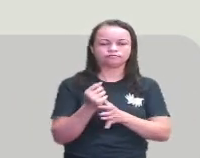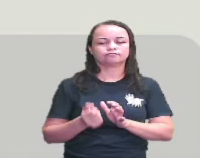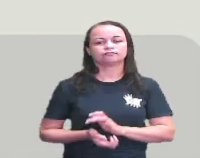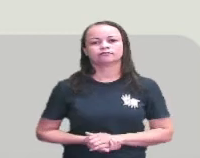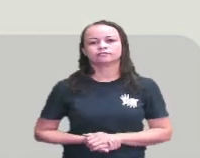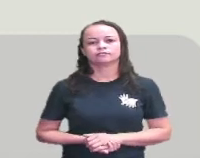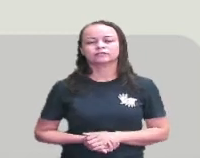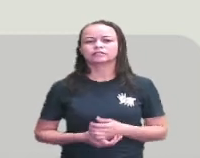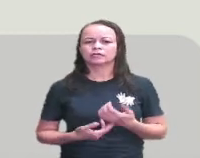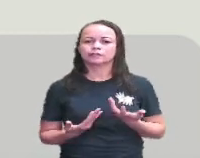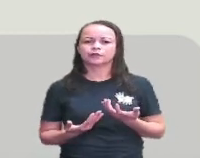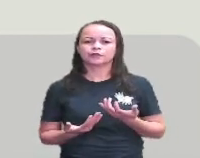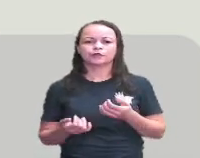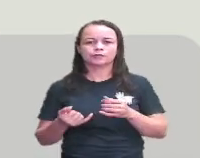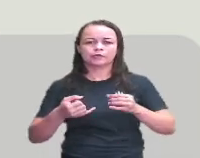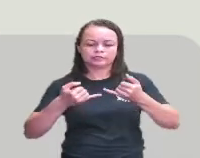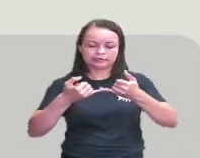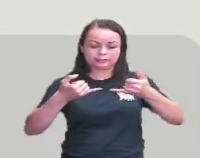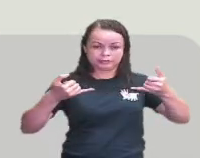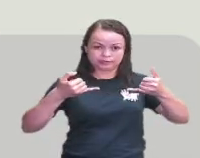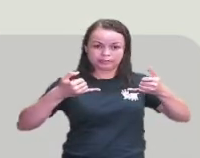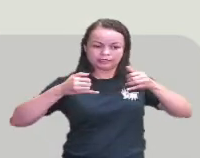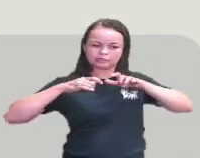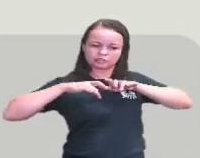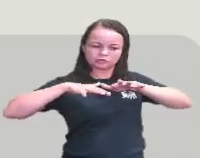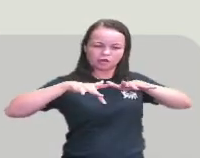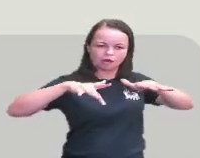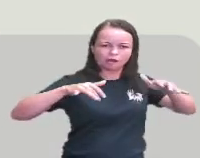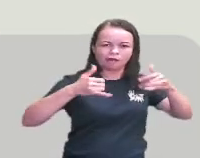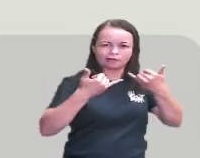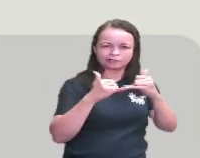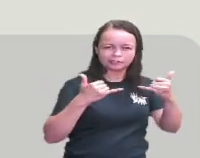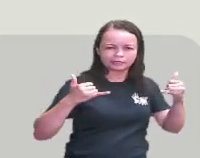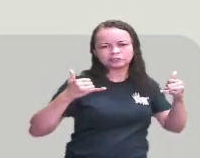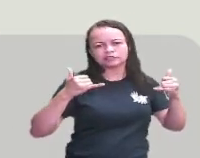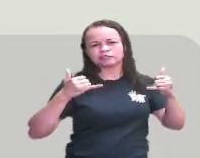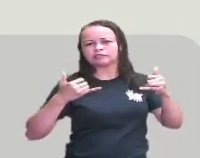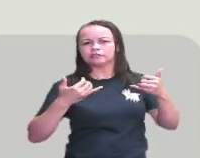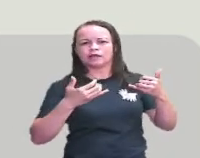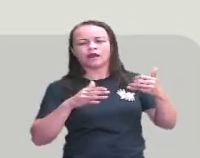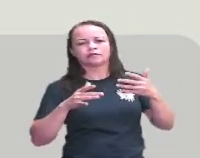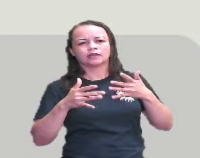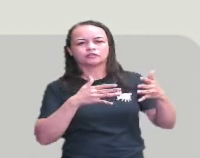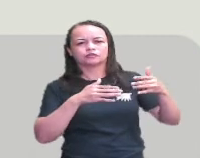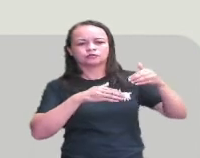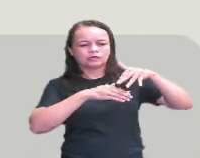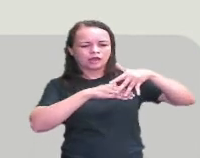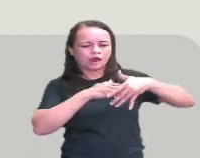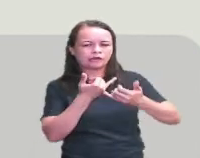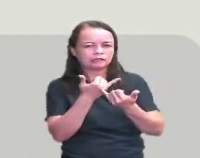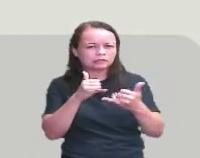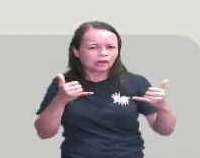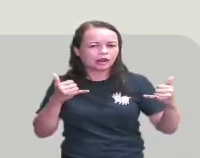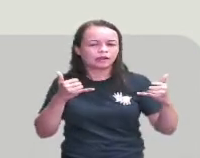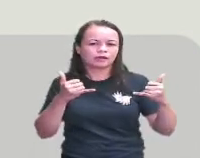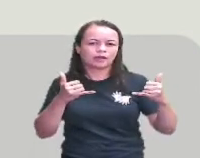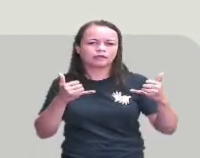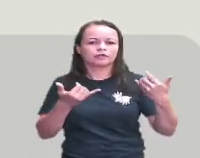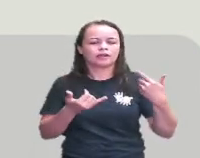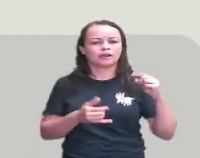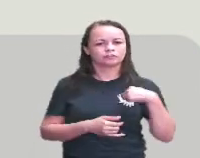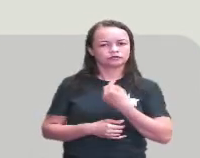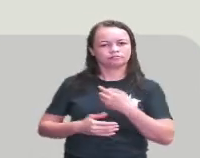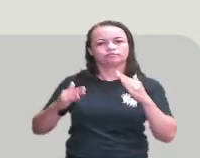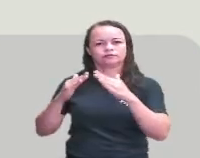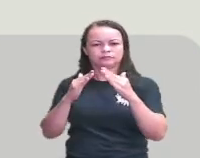Então, aqueles fiozinhos que transportam a energia das usinas hidrelétricas até as nossas residências, eles são feitos